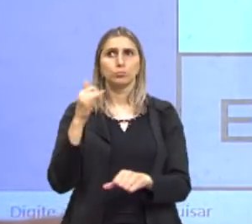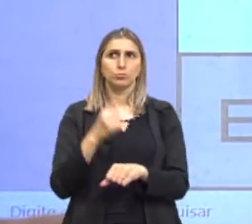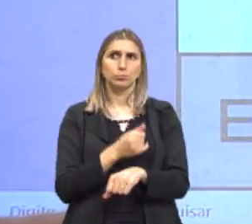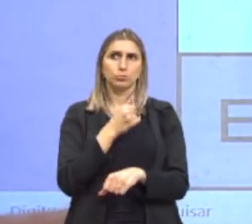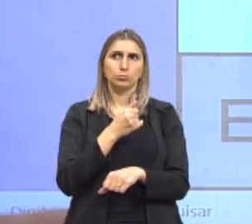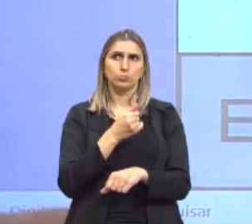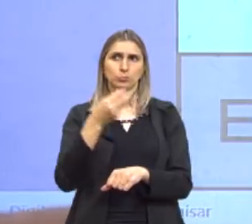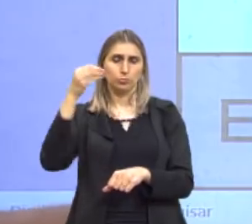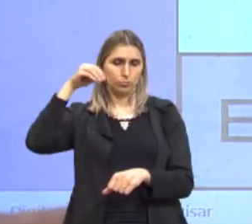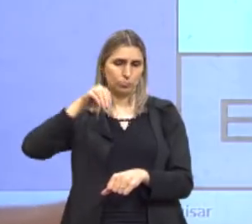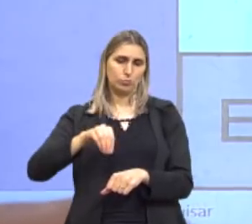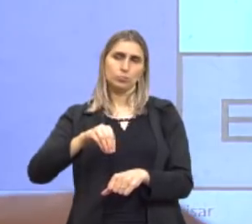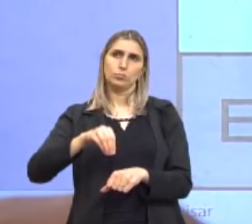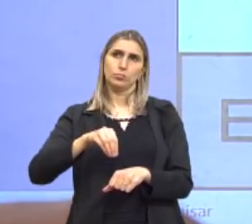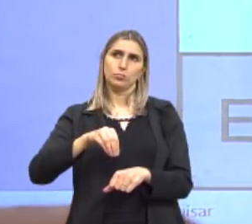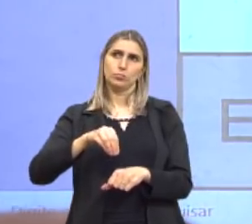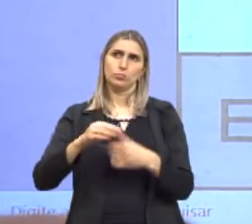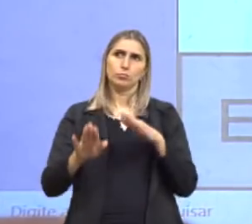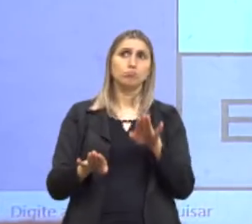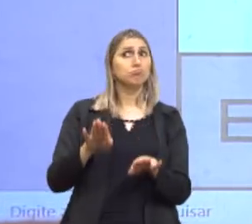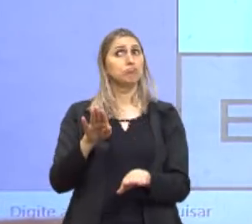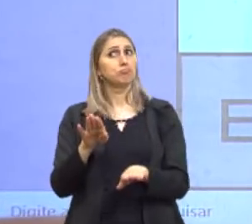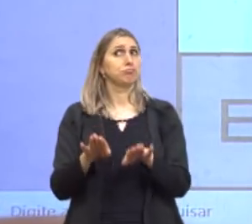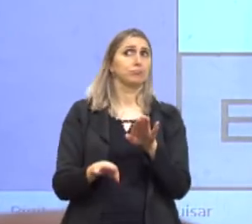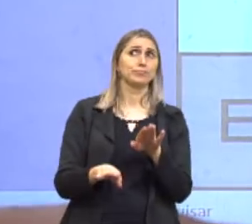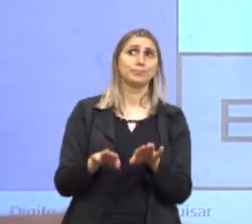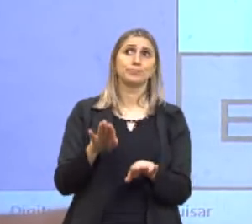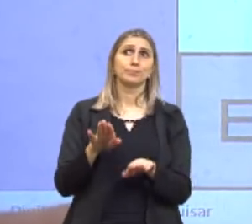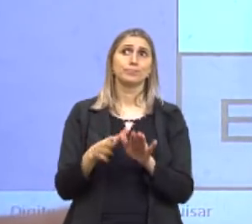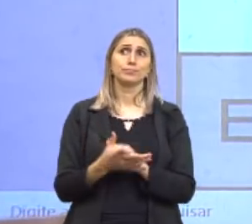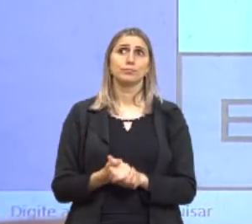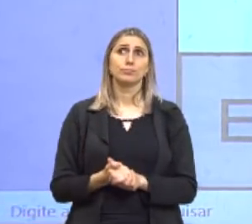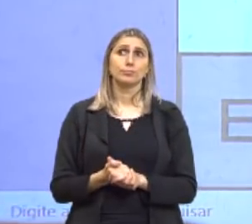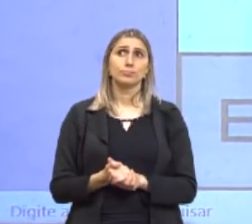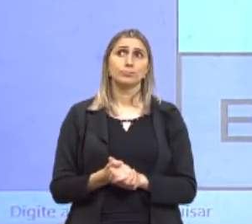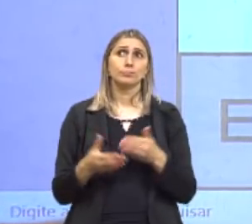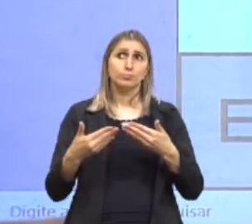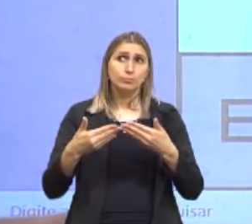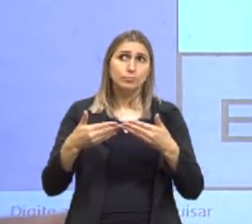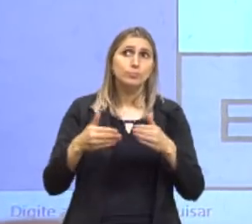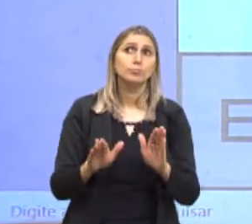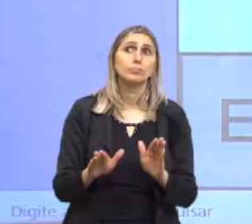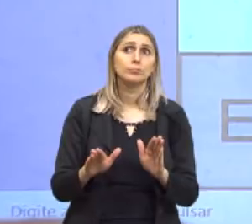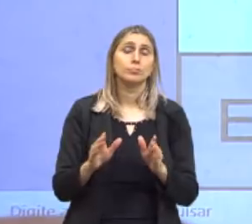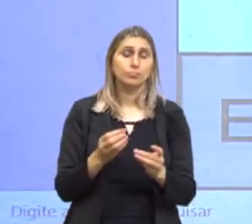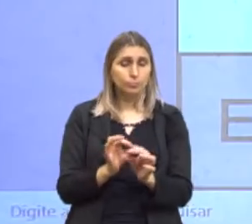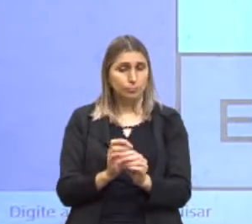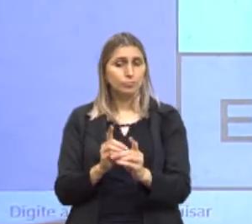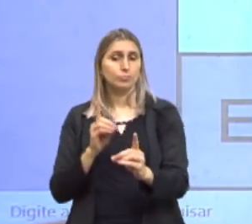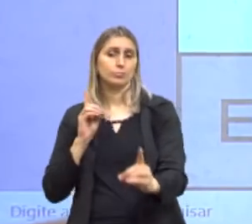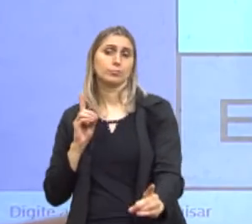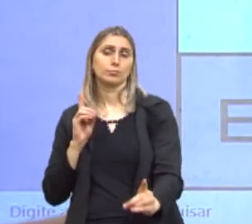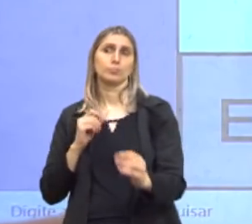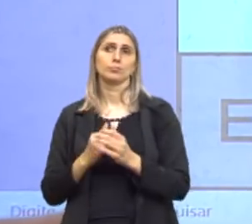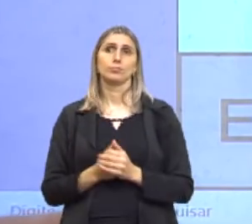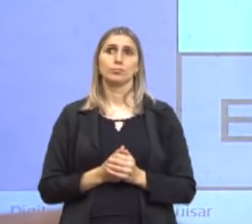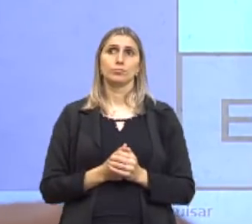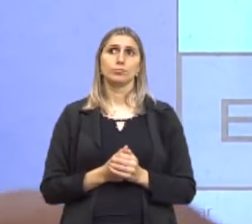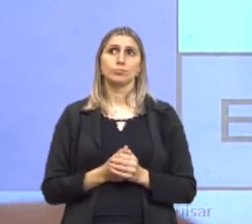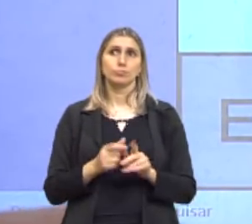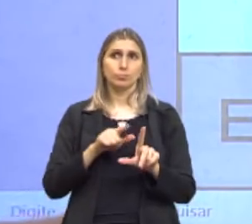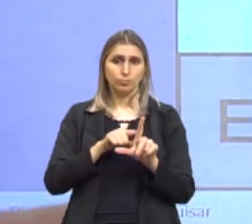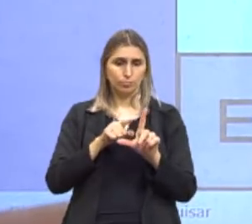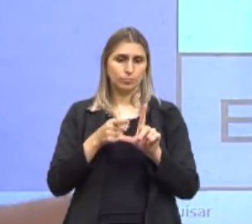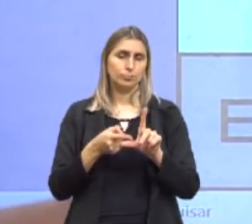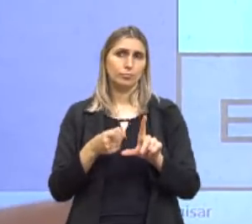é colocado aqui e dependendo, né, da abertura e distância dele, em ângulo